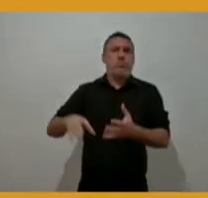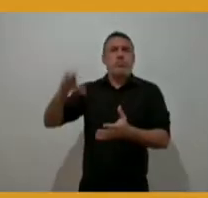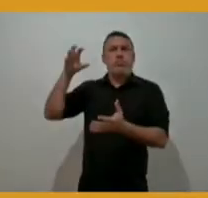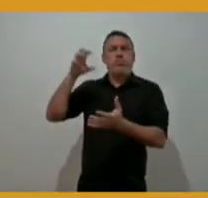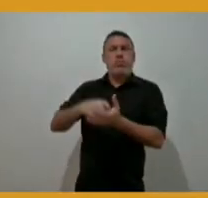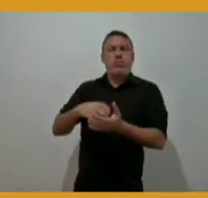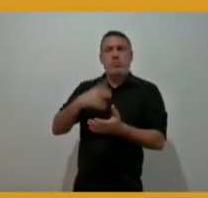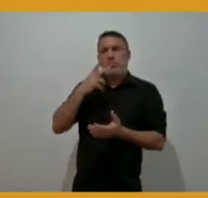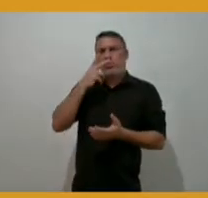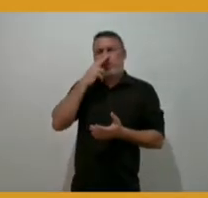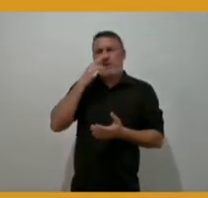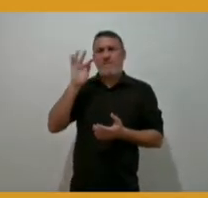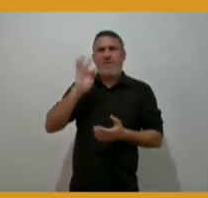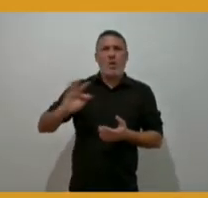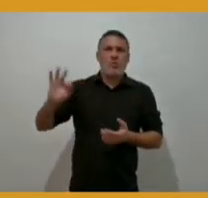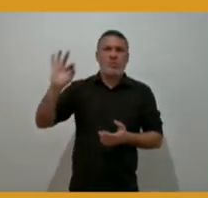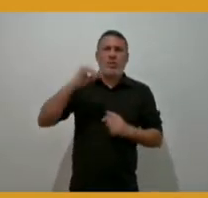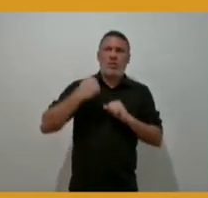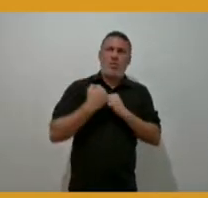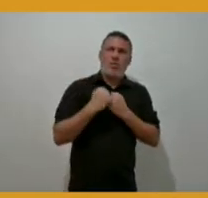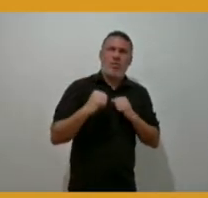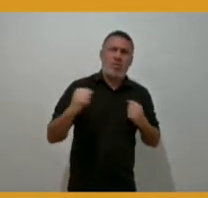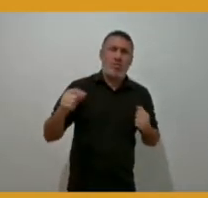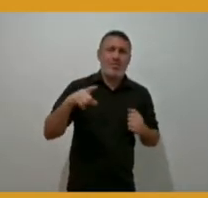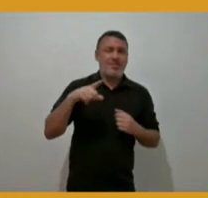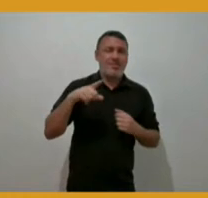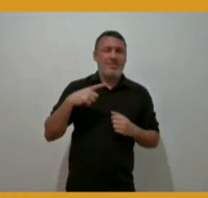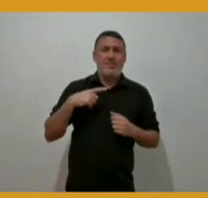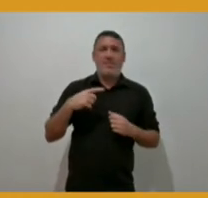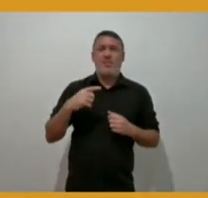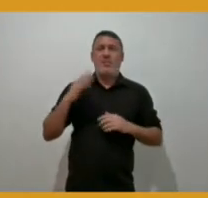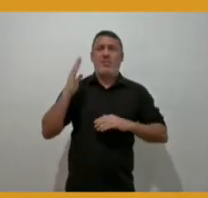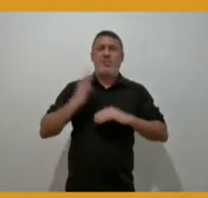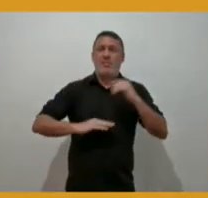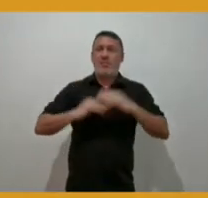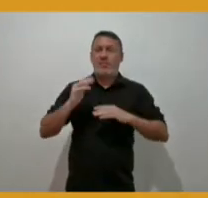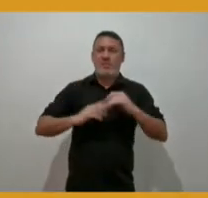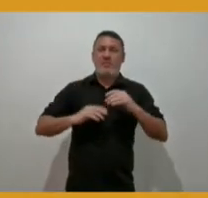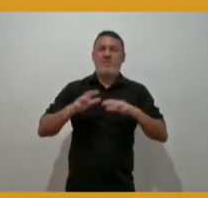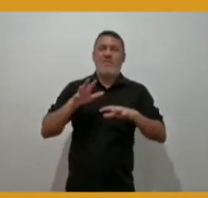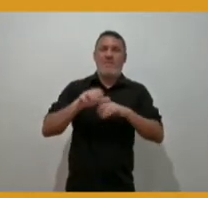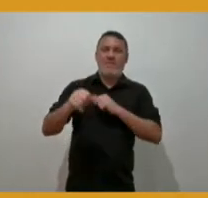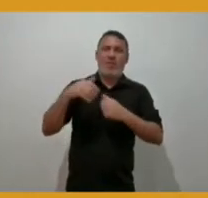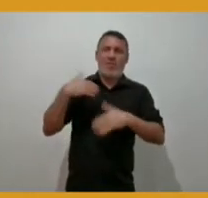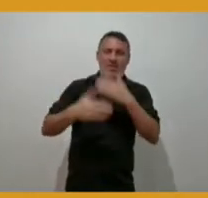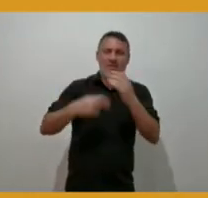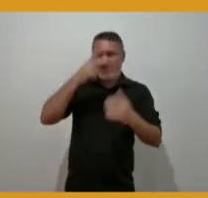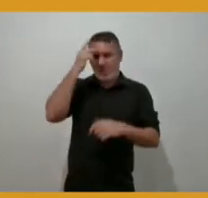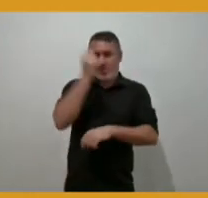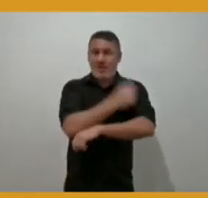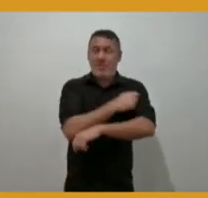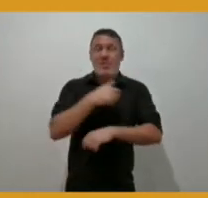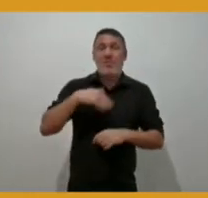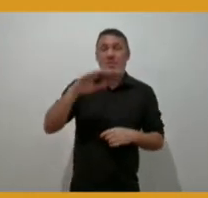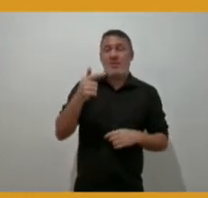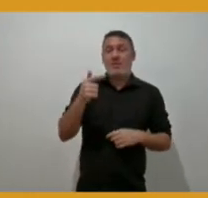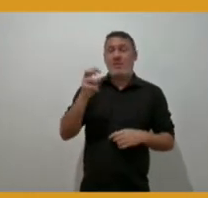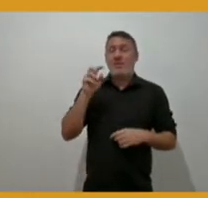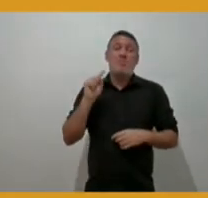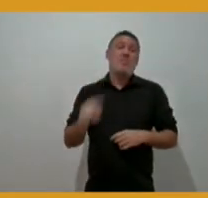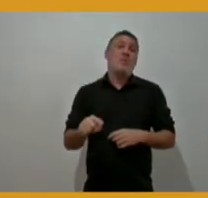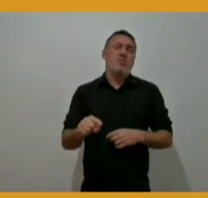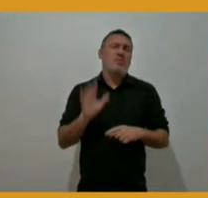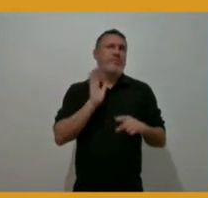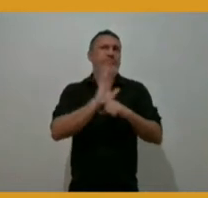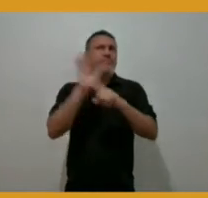moderno. Com mais de 75 mil profissionais formados, muito contribuiu para essa fase de construção do Espírito Santo